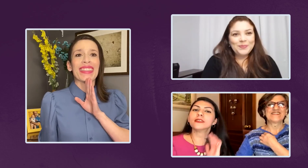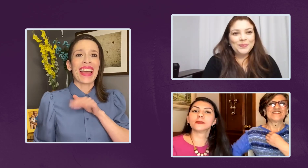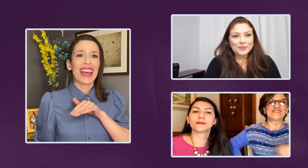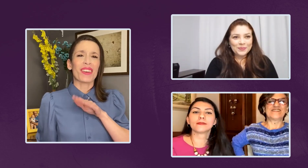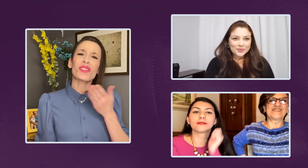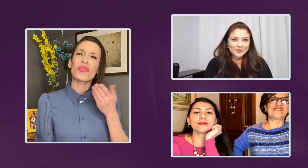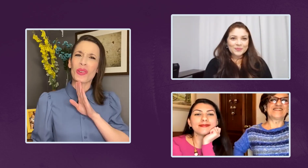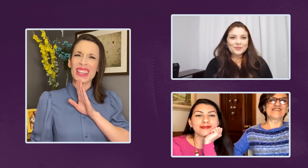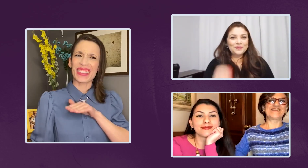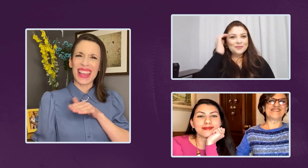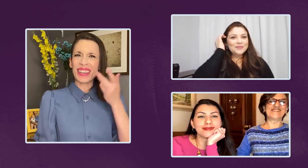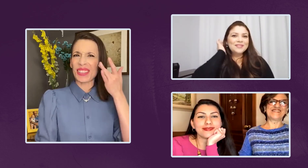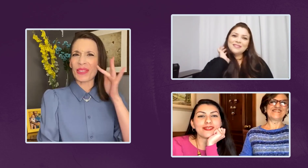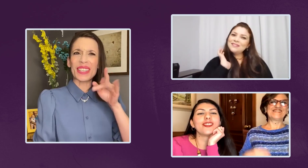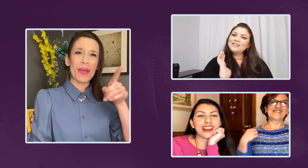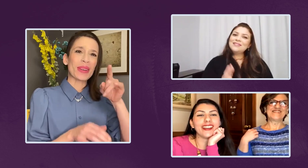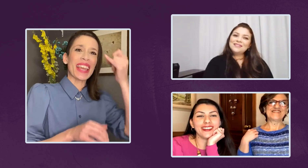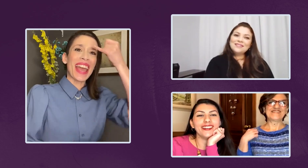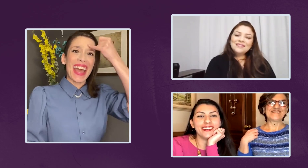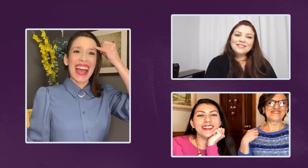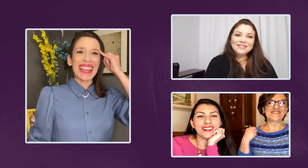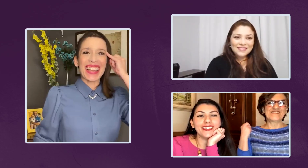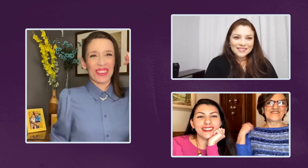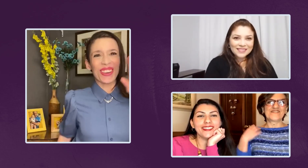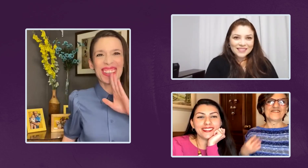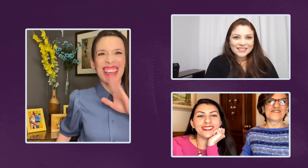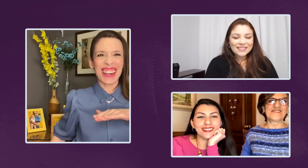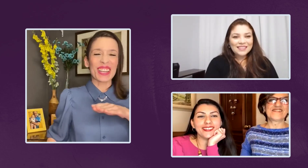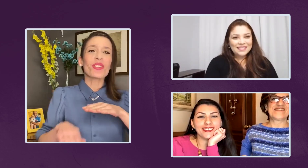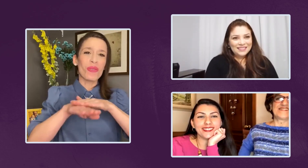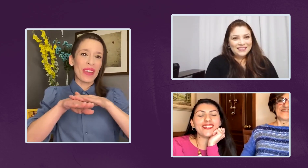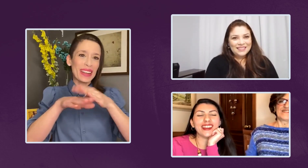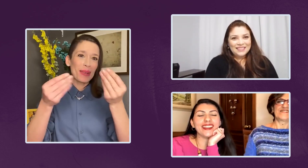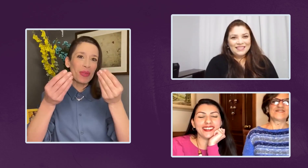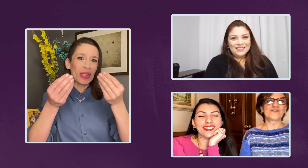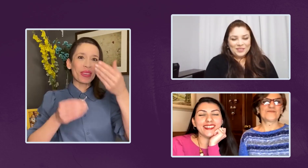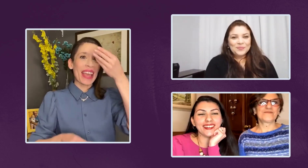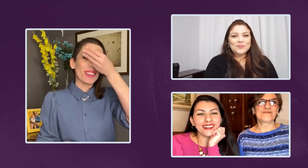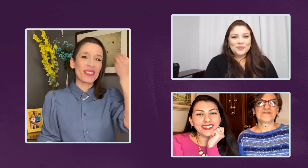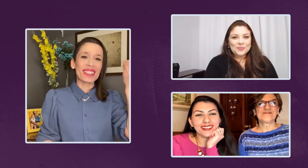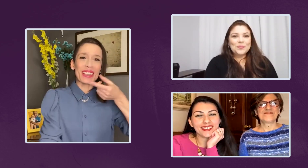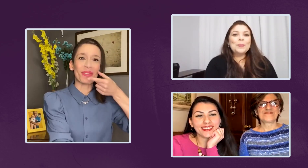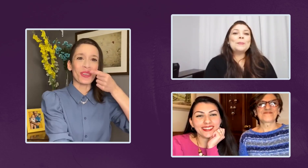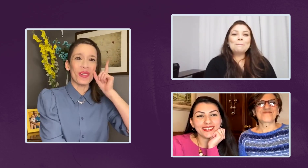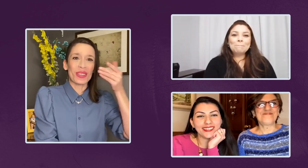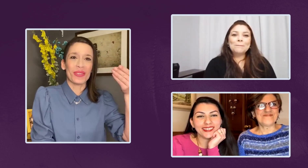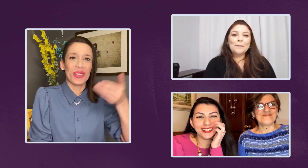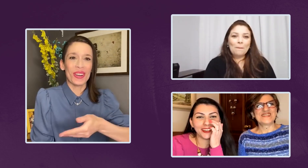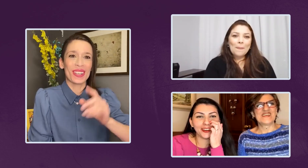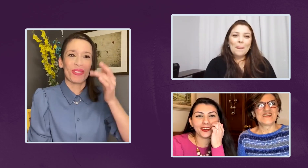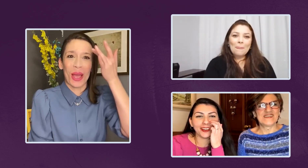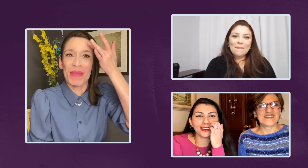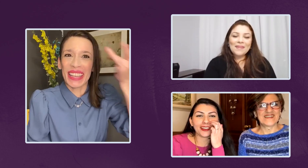Hoje à tarde, eu acho que foi hoje à tarde, não sei, porque aí foi hoje à tarde. A gente conversa muito e aí eu não sei se foi ontem, se